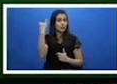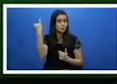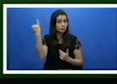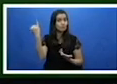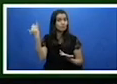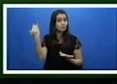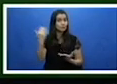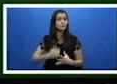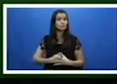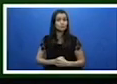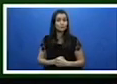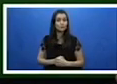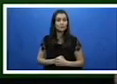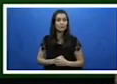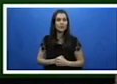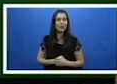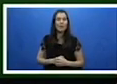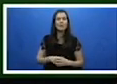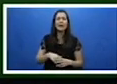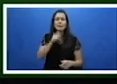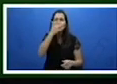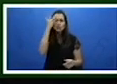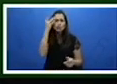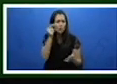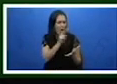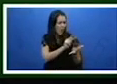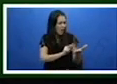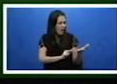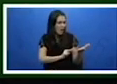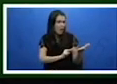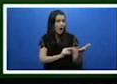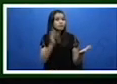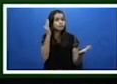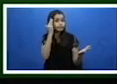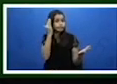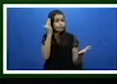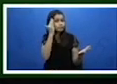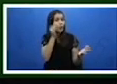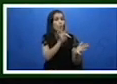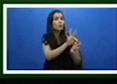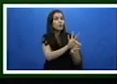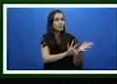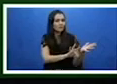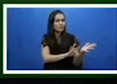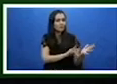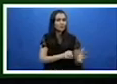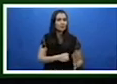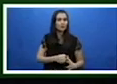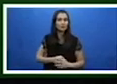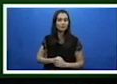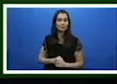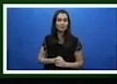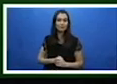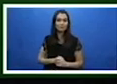correto para um bom entendimento do leitor, tá? Quem for ler o nosso texto.